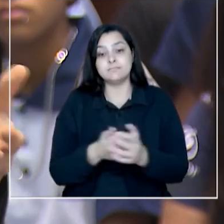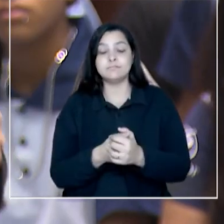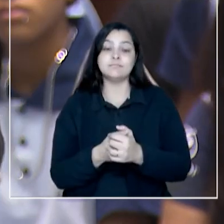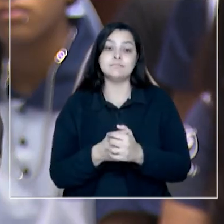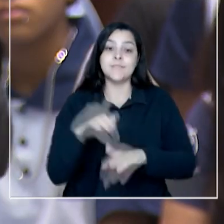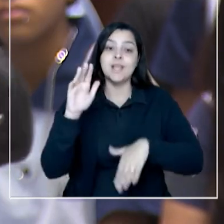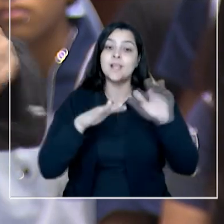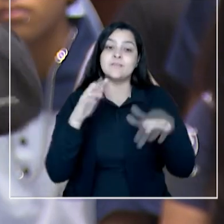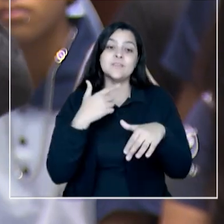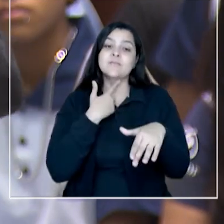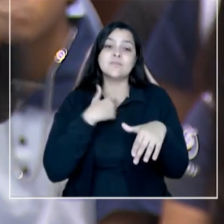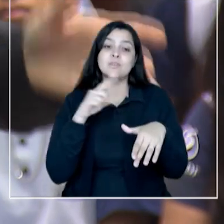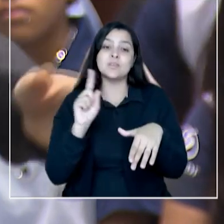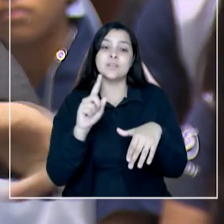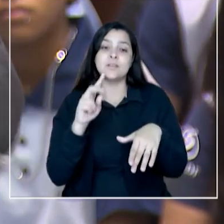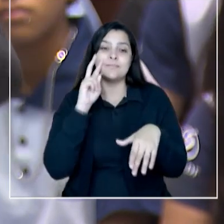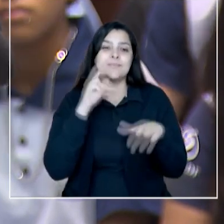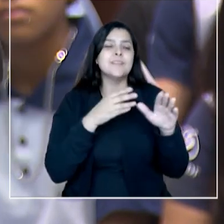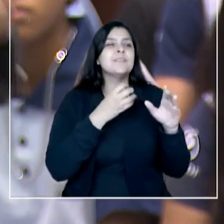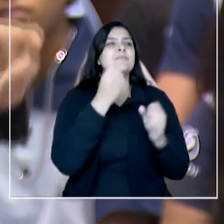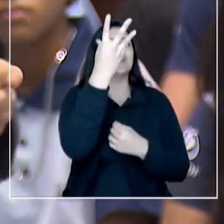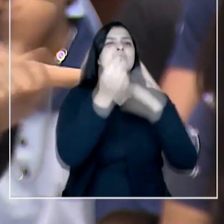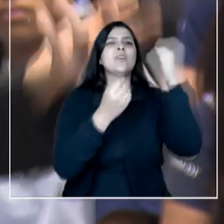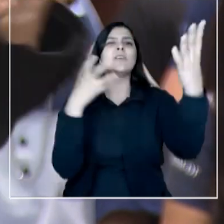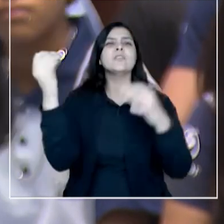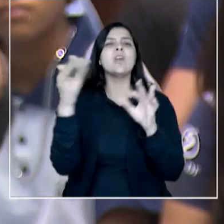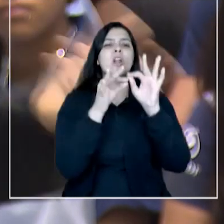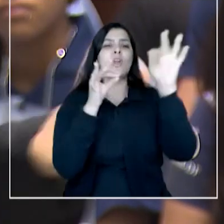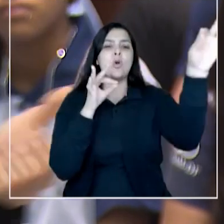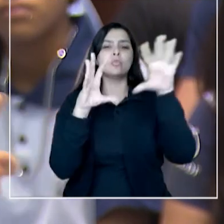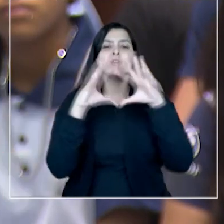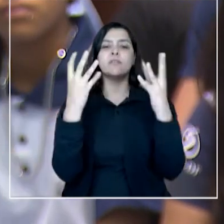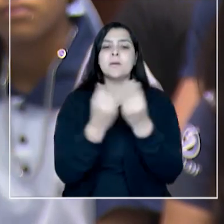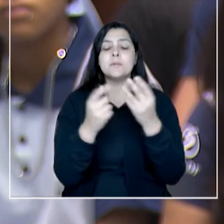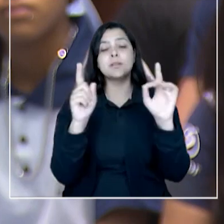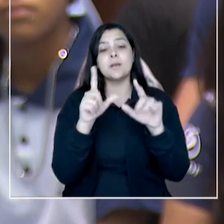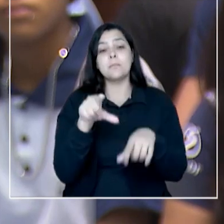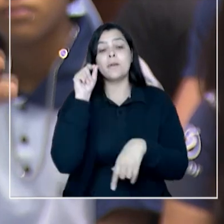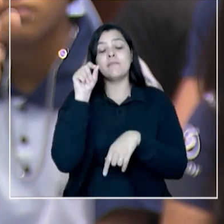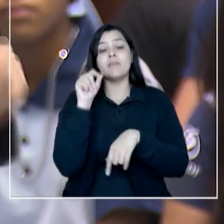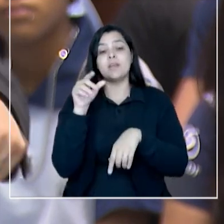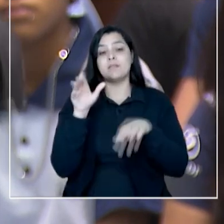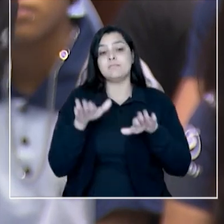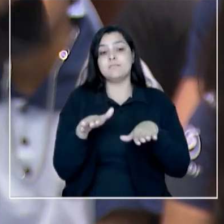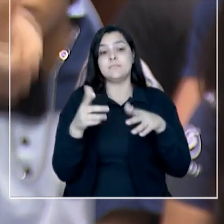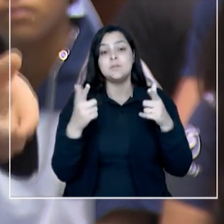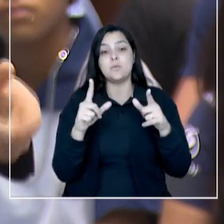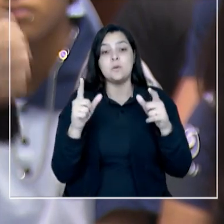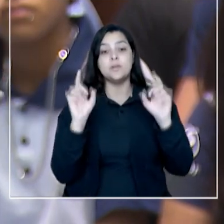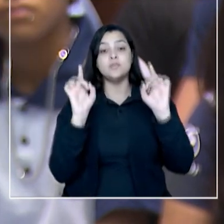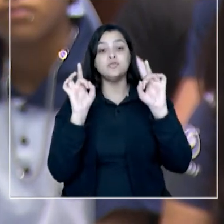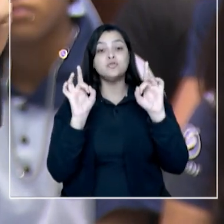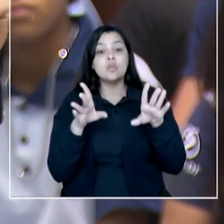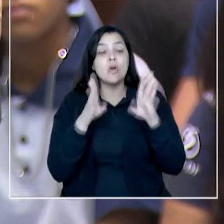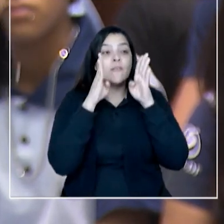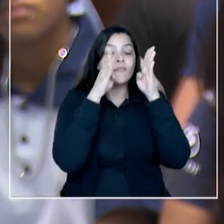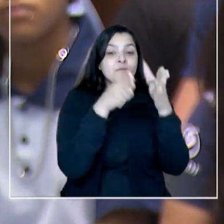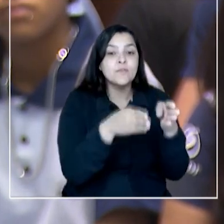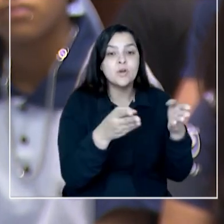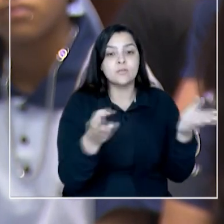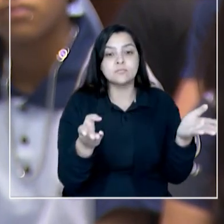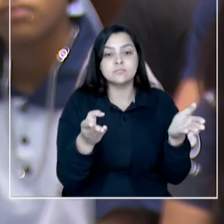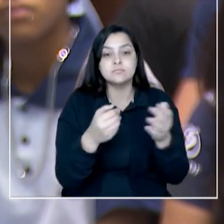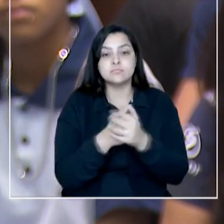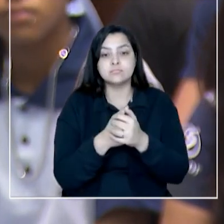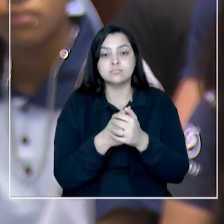queriam mais ser porque fica vendo viajar o tempo inteiro, fica longe de casa, eles preferem estar fazendo isso. Então, não é necessariamente somente ali, né,